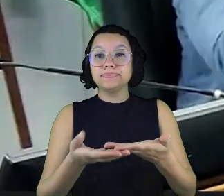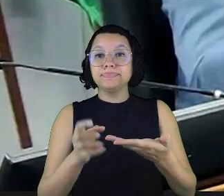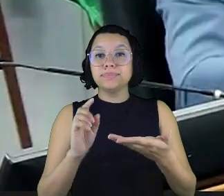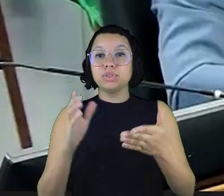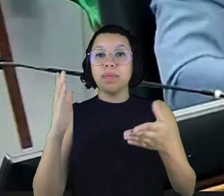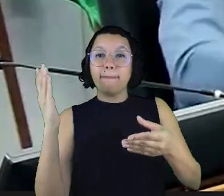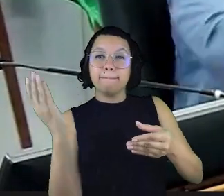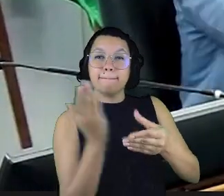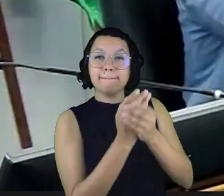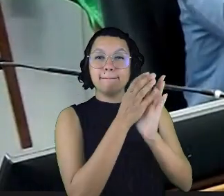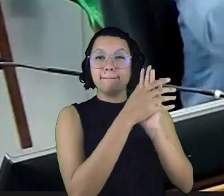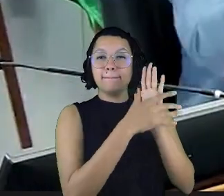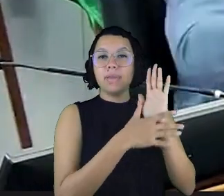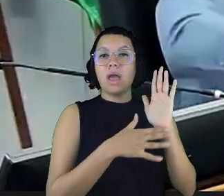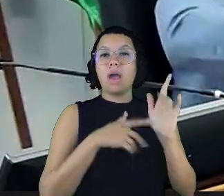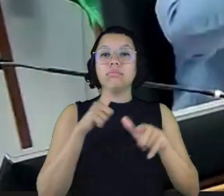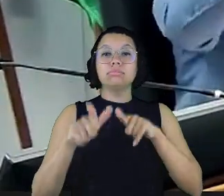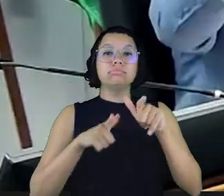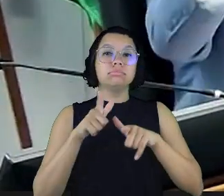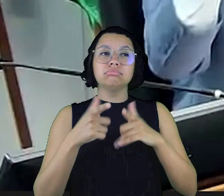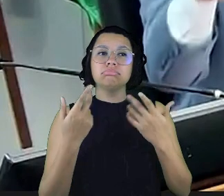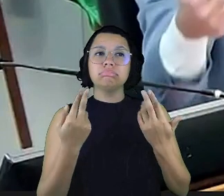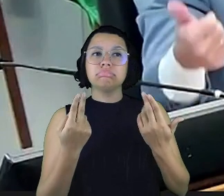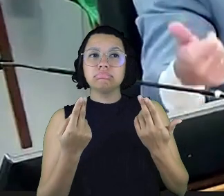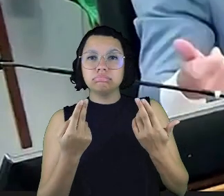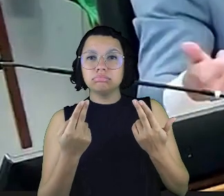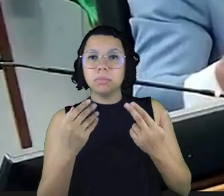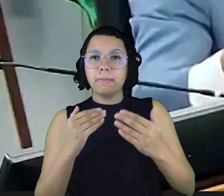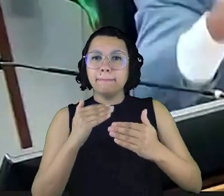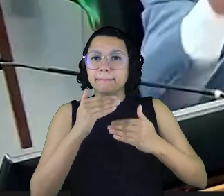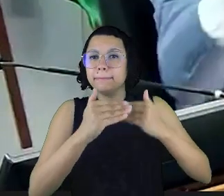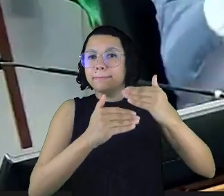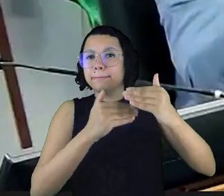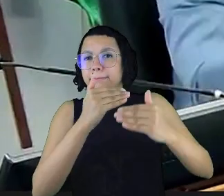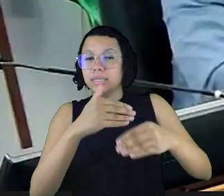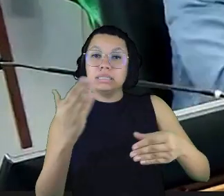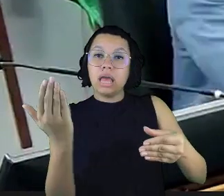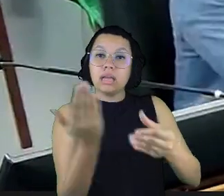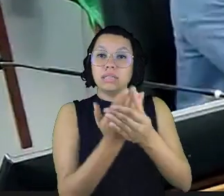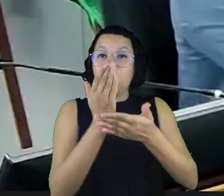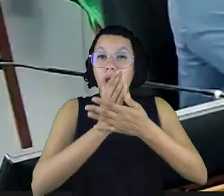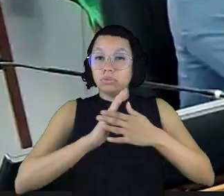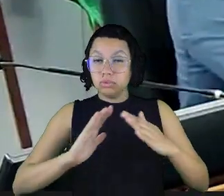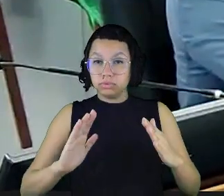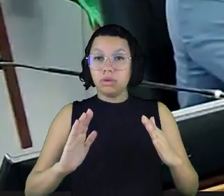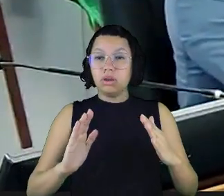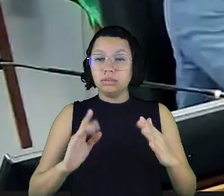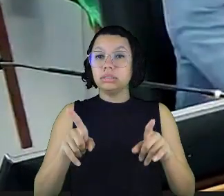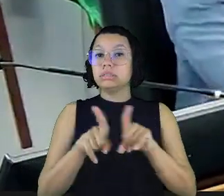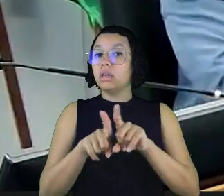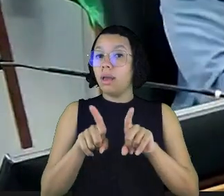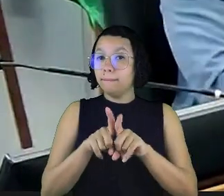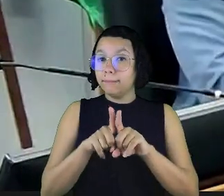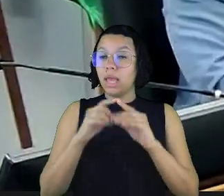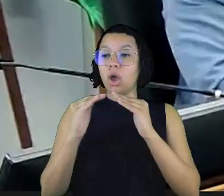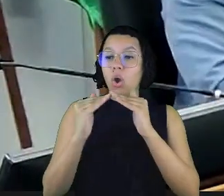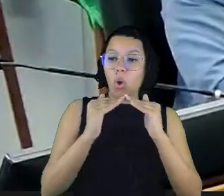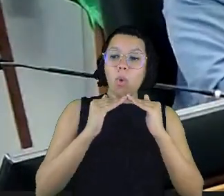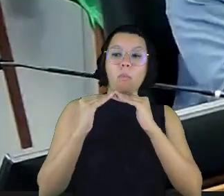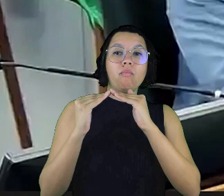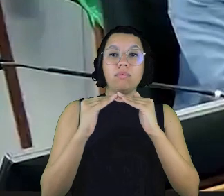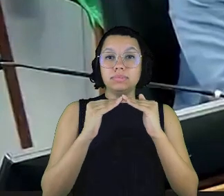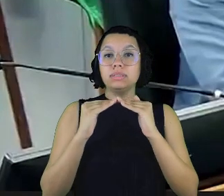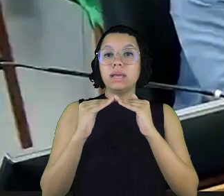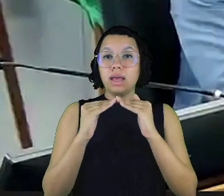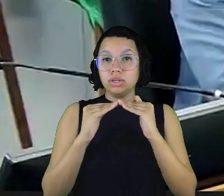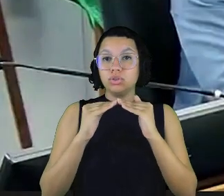que operariam como um sucedâneo da ação anulatória, também em conformidade com a